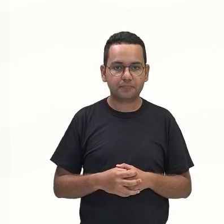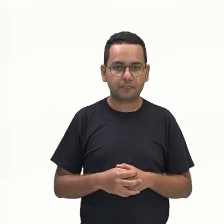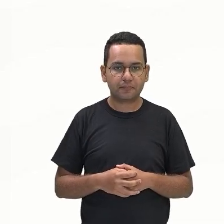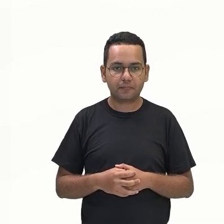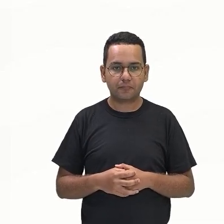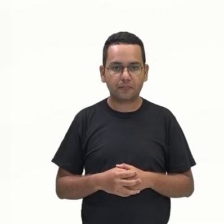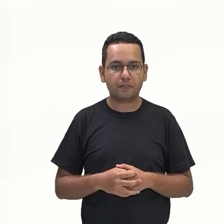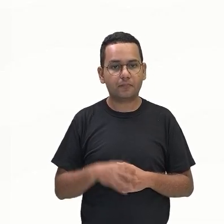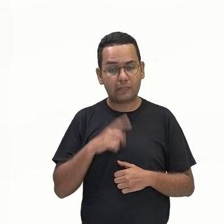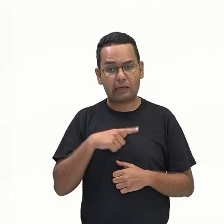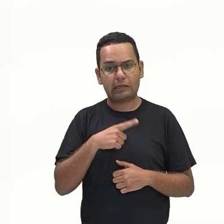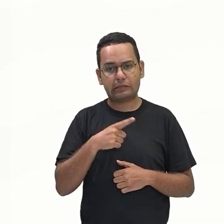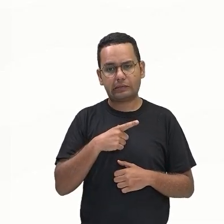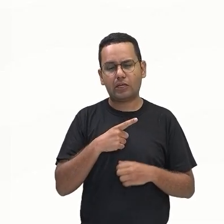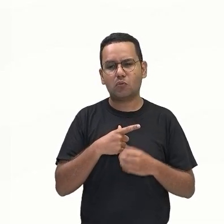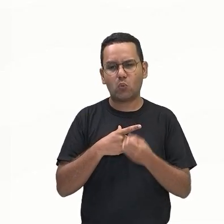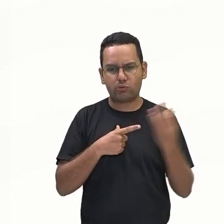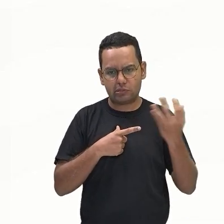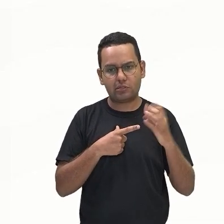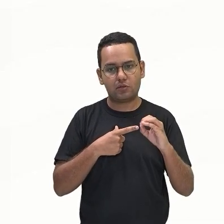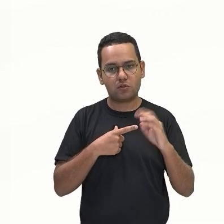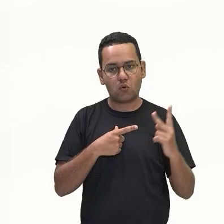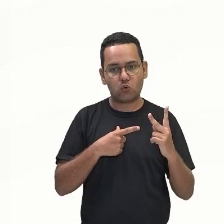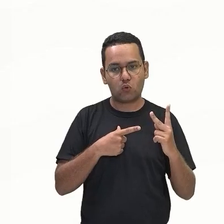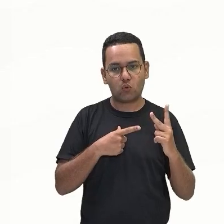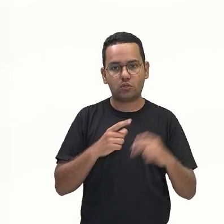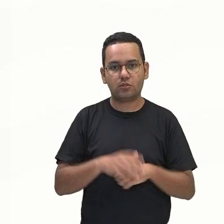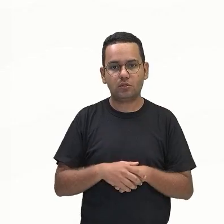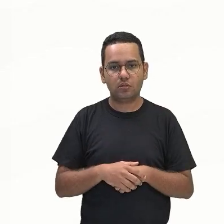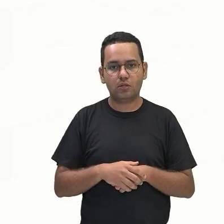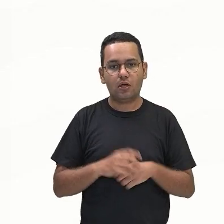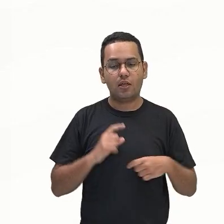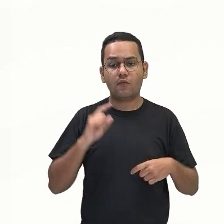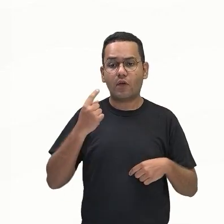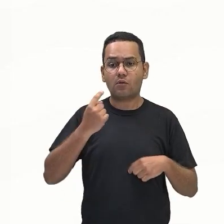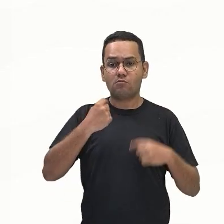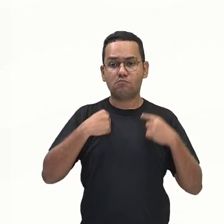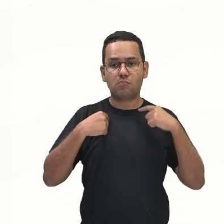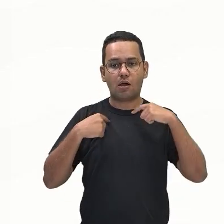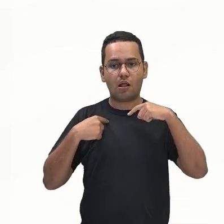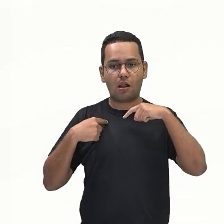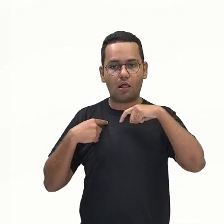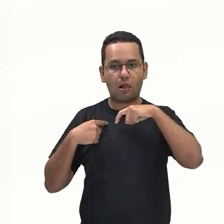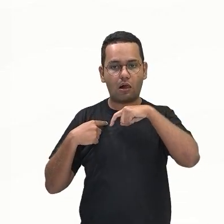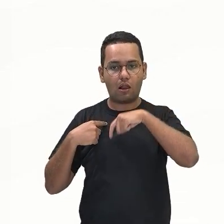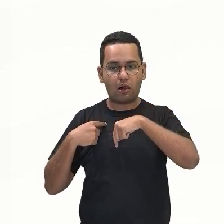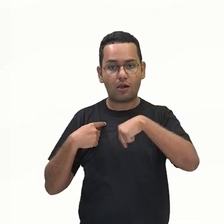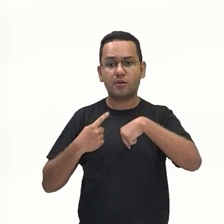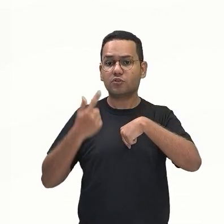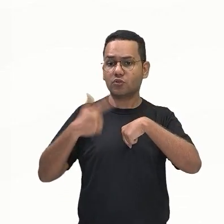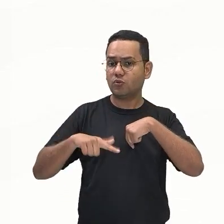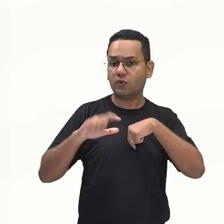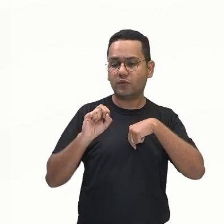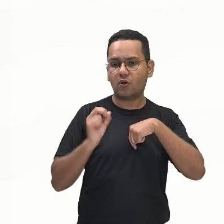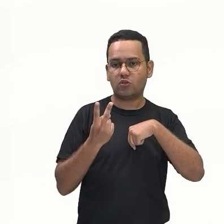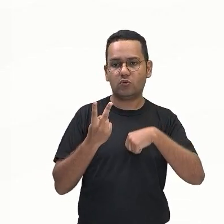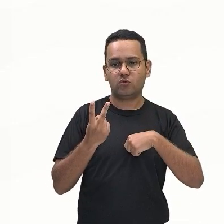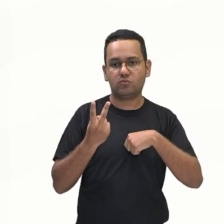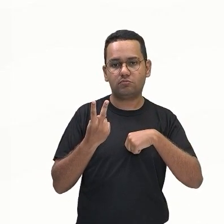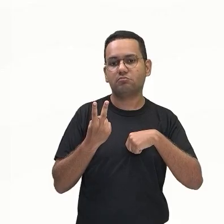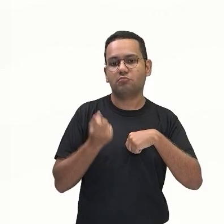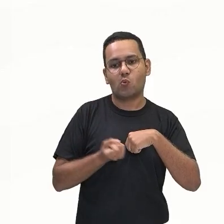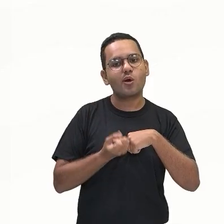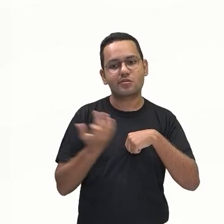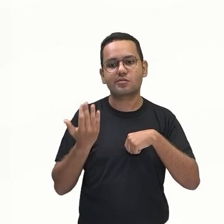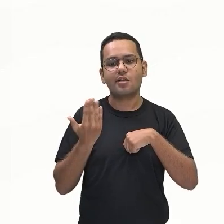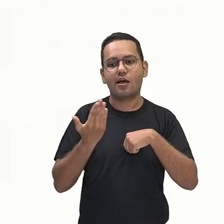gás carbônico, e vai voltar o quê? O sangue rico em oxigênio, beleza?